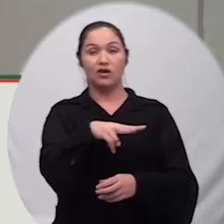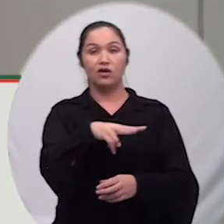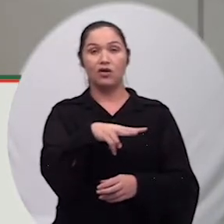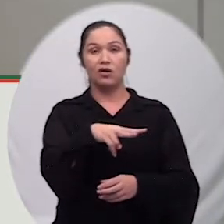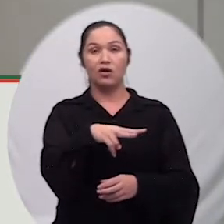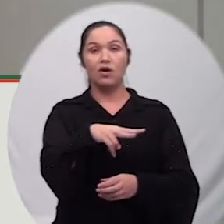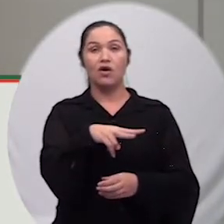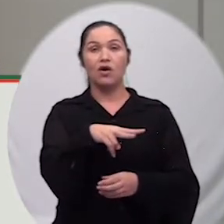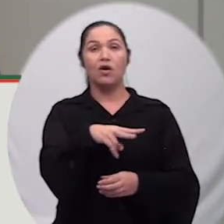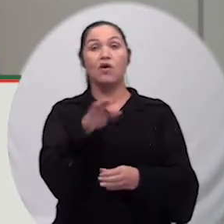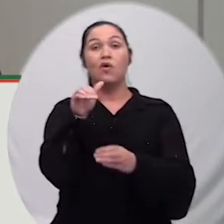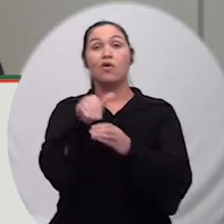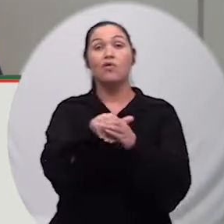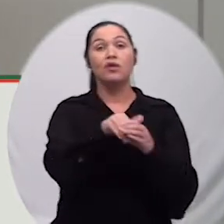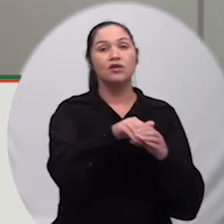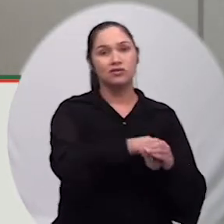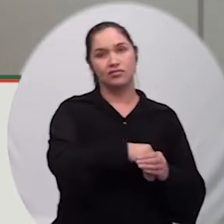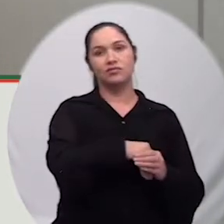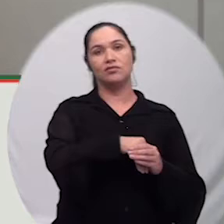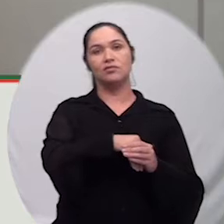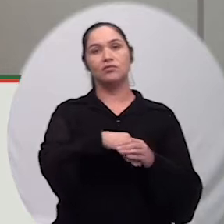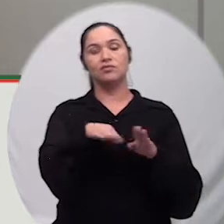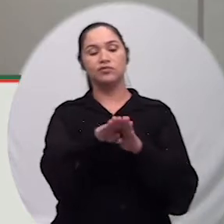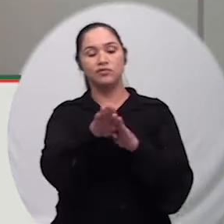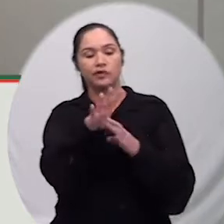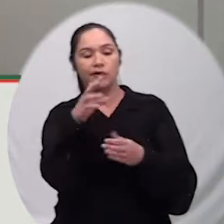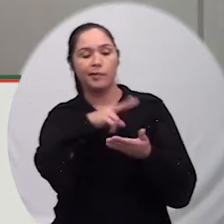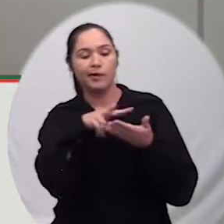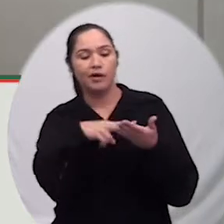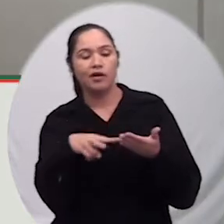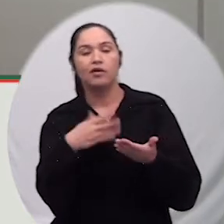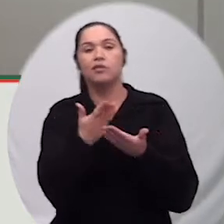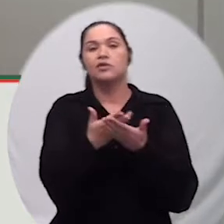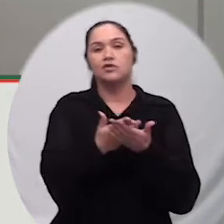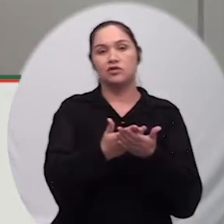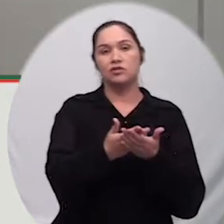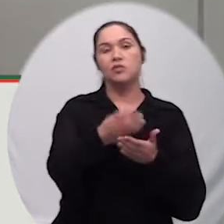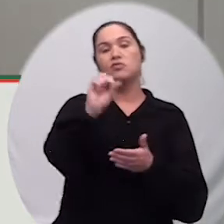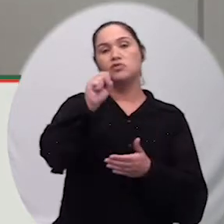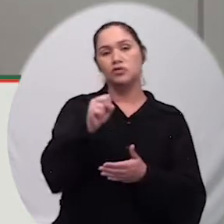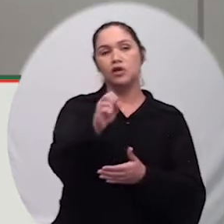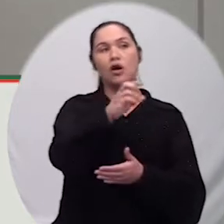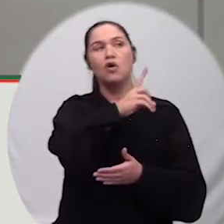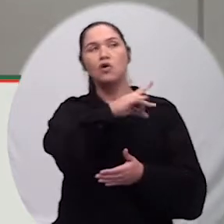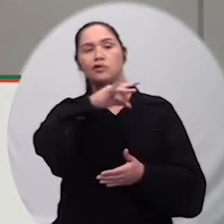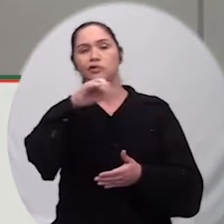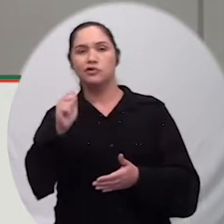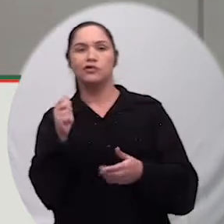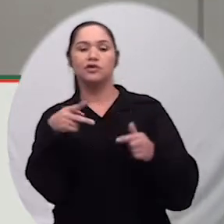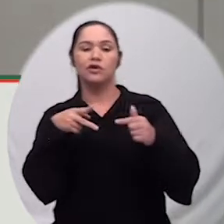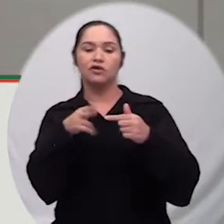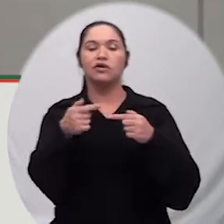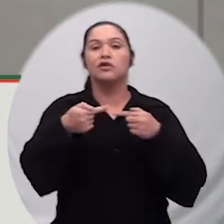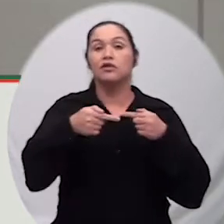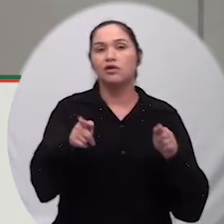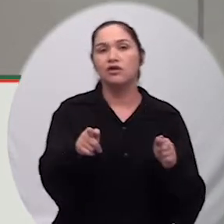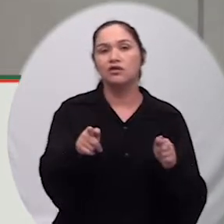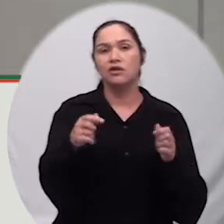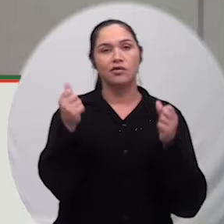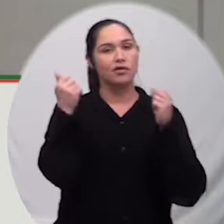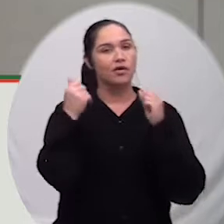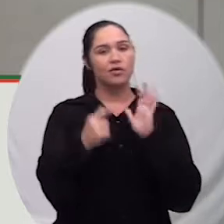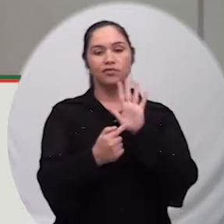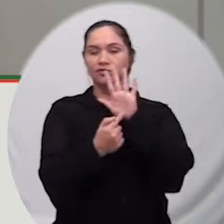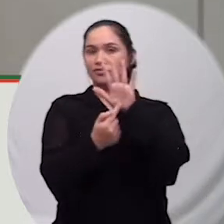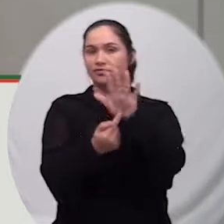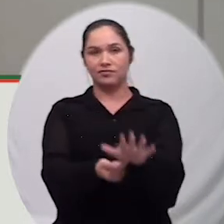não ter sido citado explicitamente no dia da inauguração do hospital, simplesmente ter sido registrada a presença